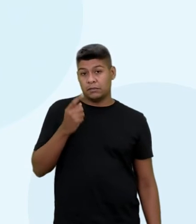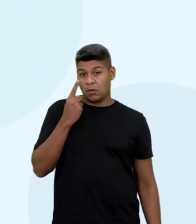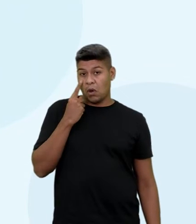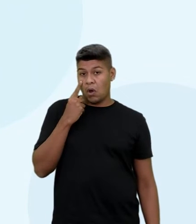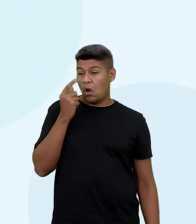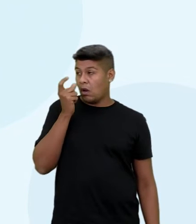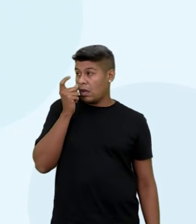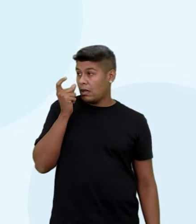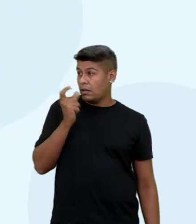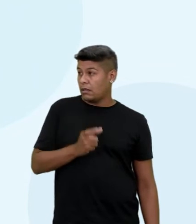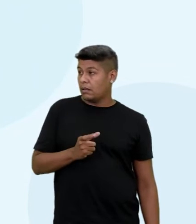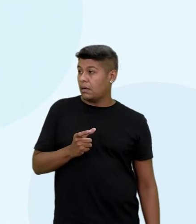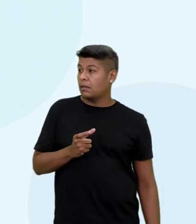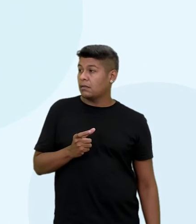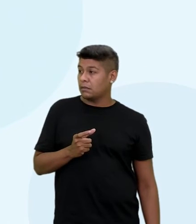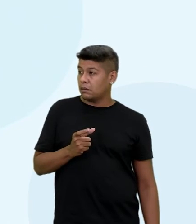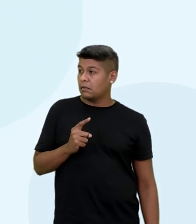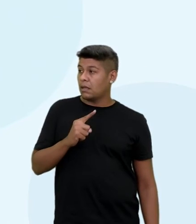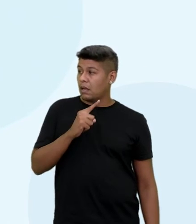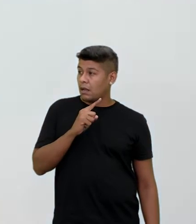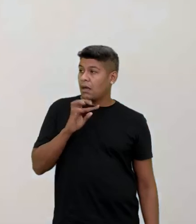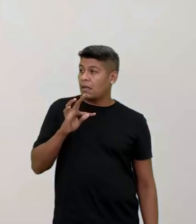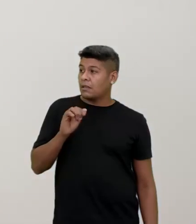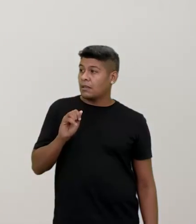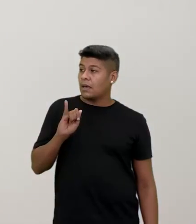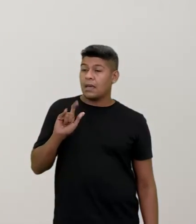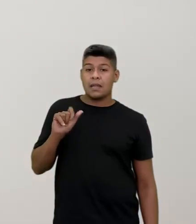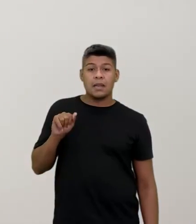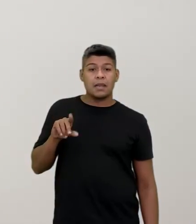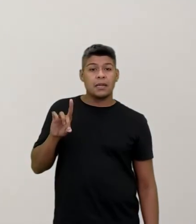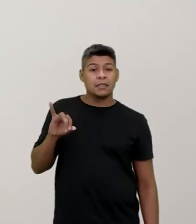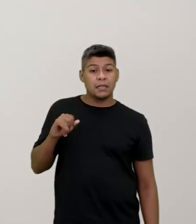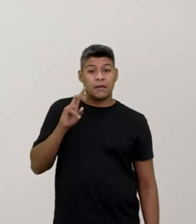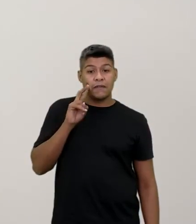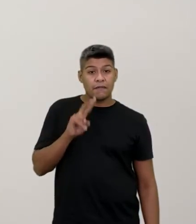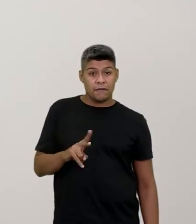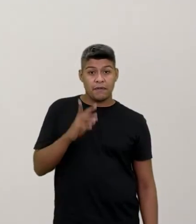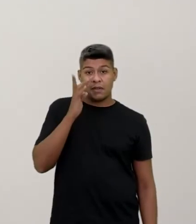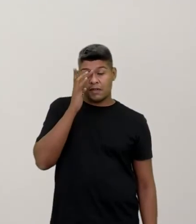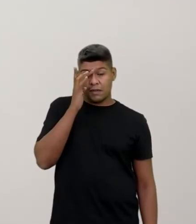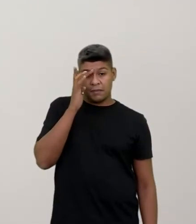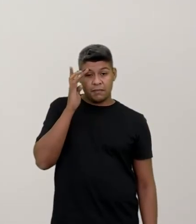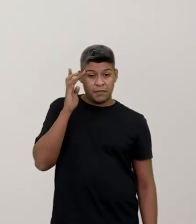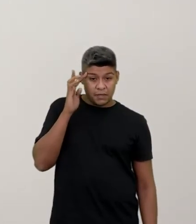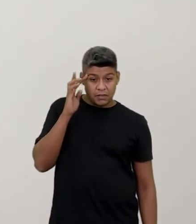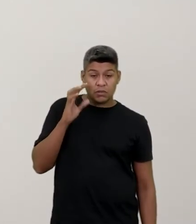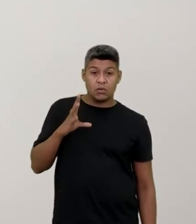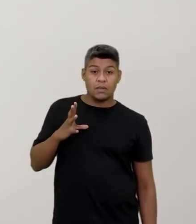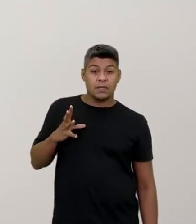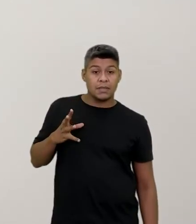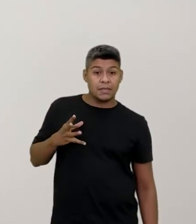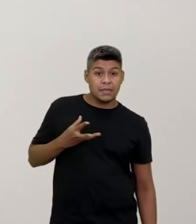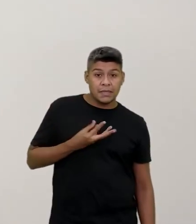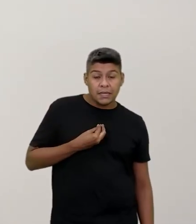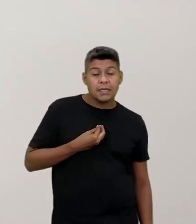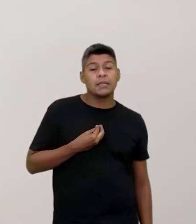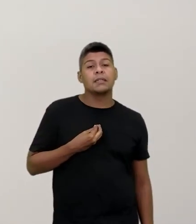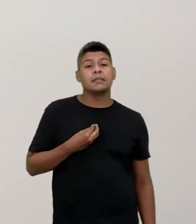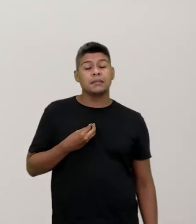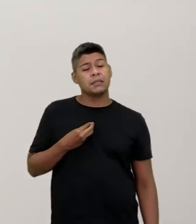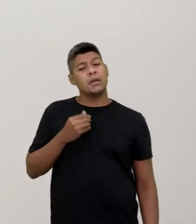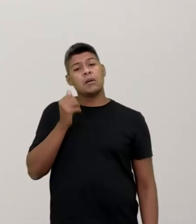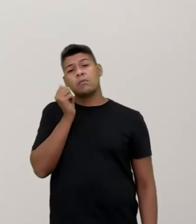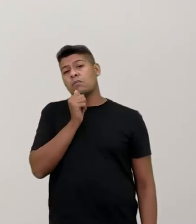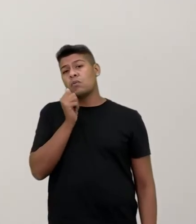né? Então, lá na Tailândia, vocês vão ver, assim, lutadoras transgênero, né? Você vai ver uma